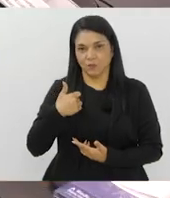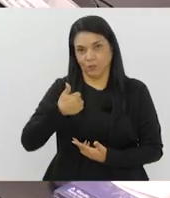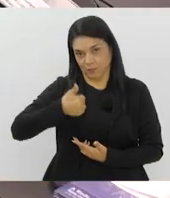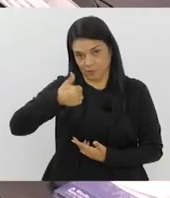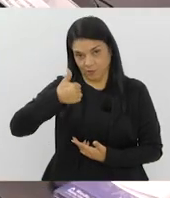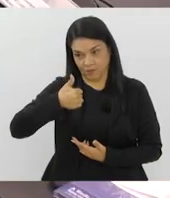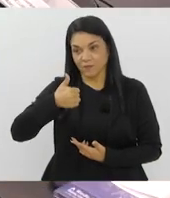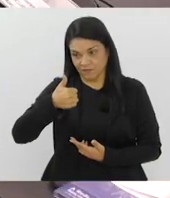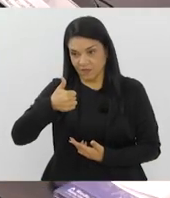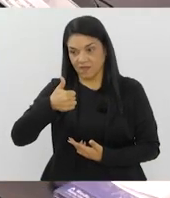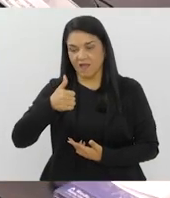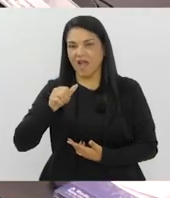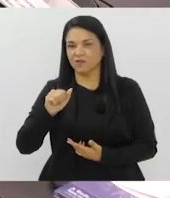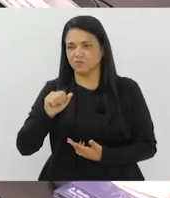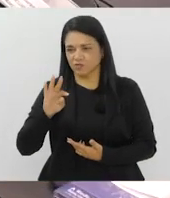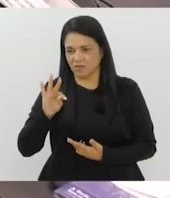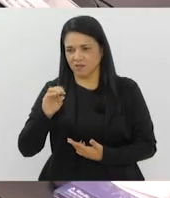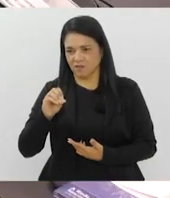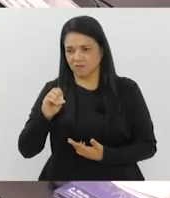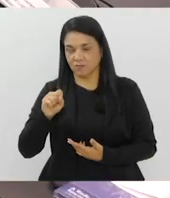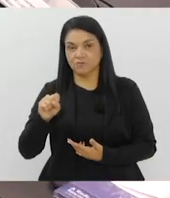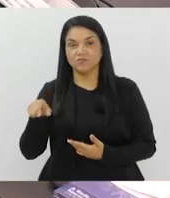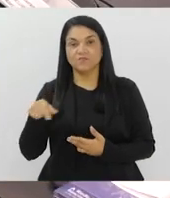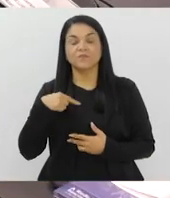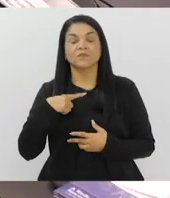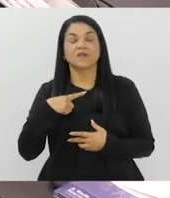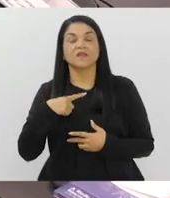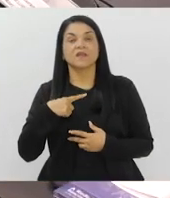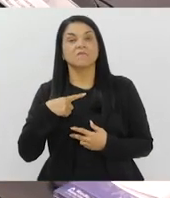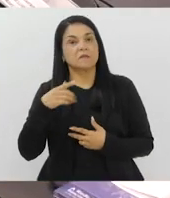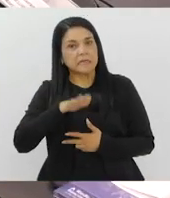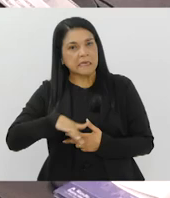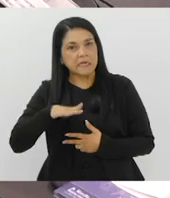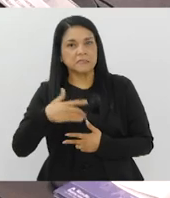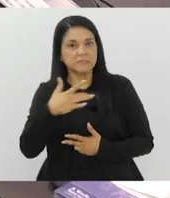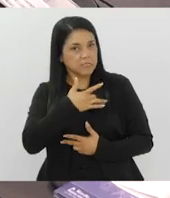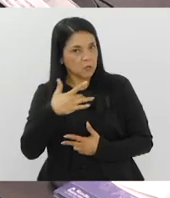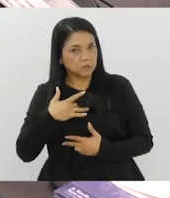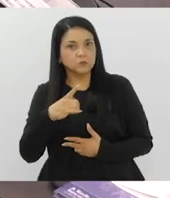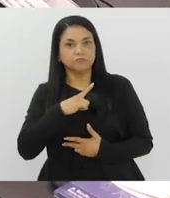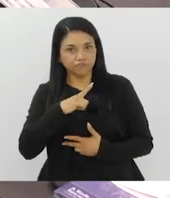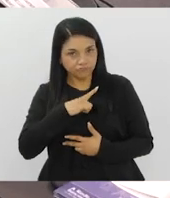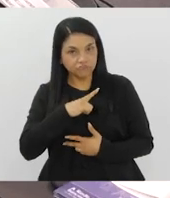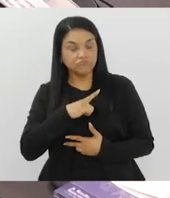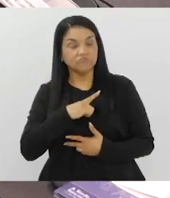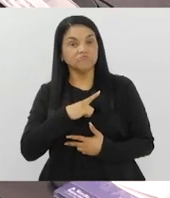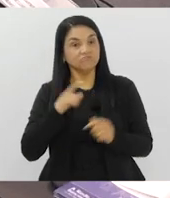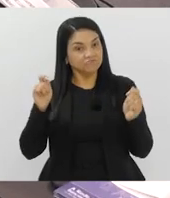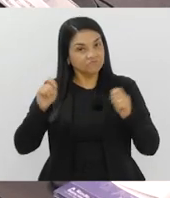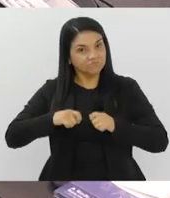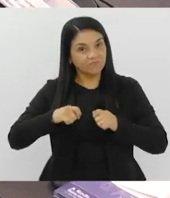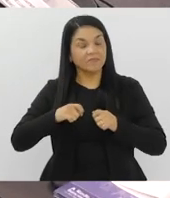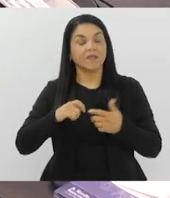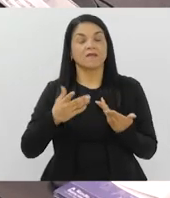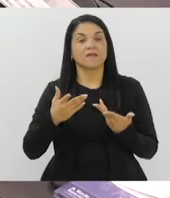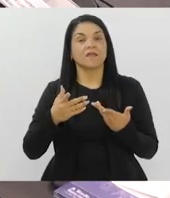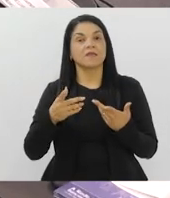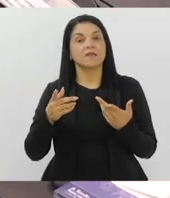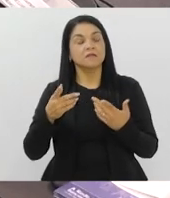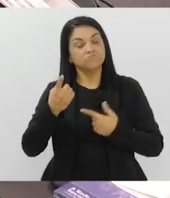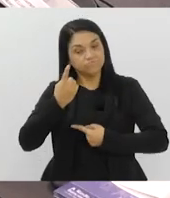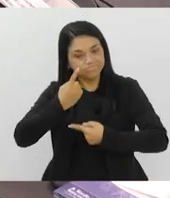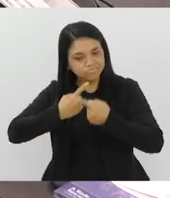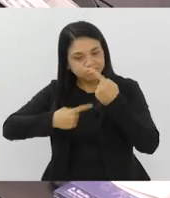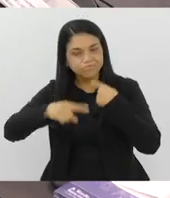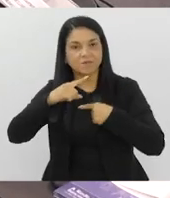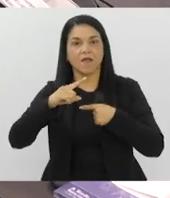acreditar isso só a amamentação? Não, tem muito mais coisa envolvida. Mas é uma criança saudável, é uma criança potente, é uma criança que está tendo a capacidade de superar um